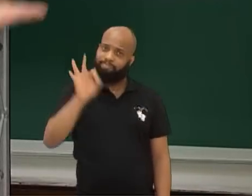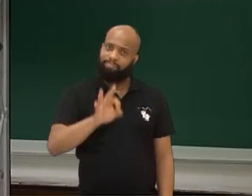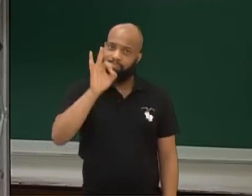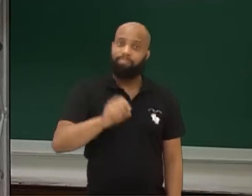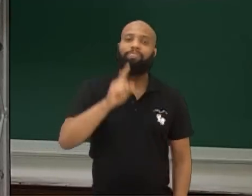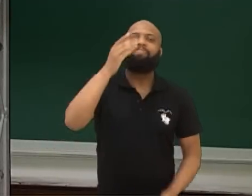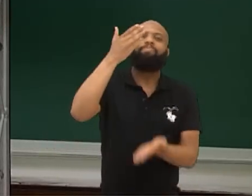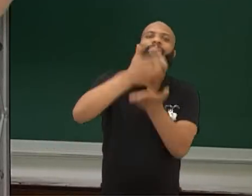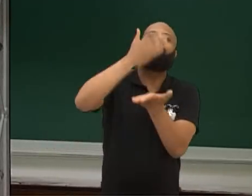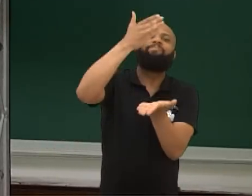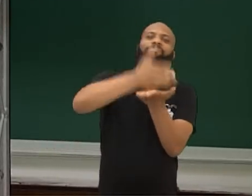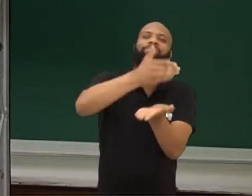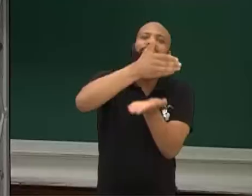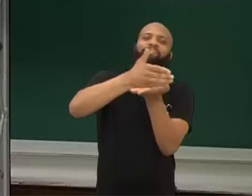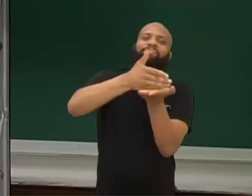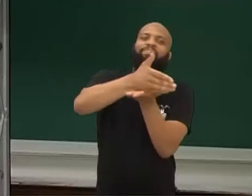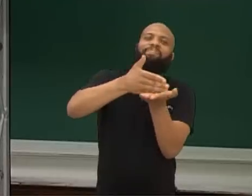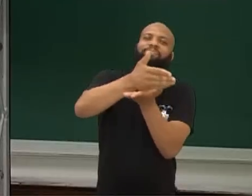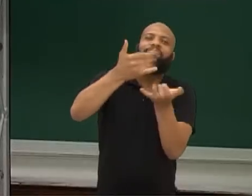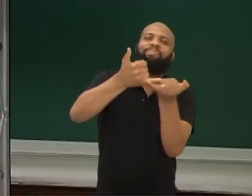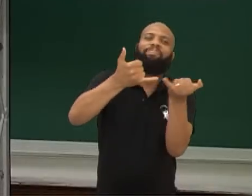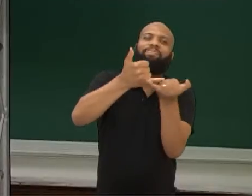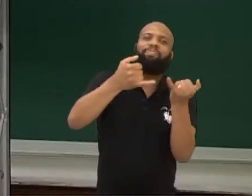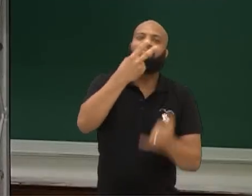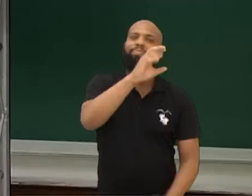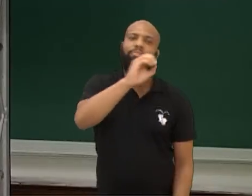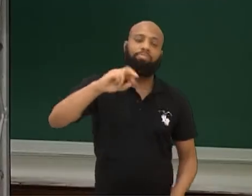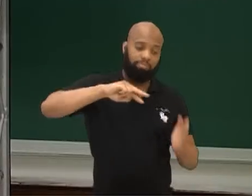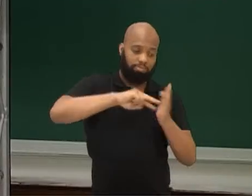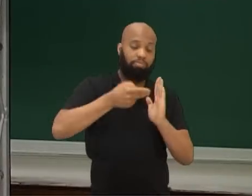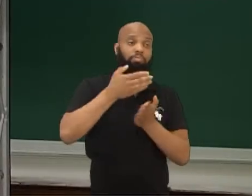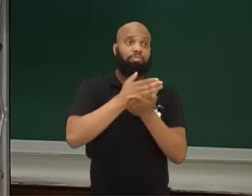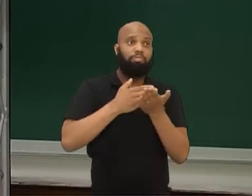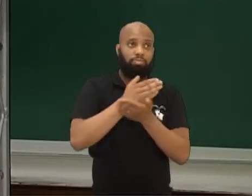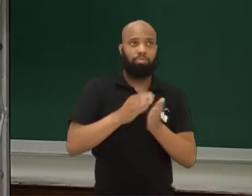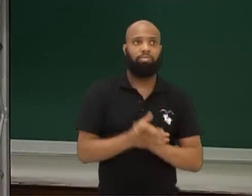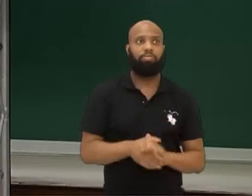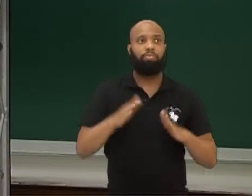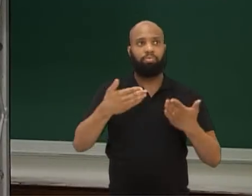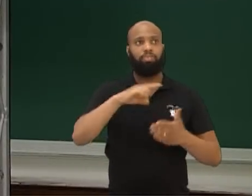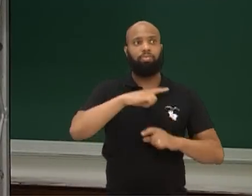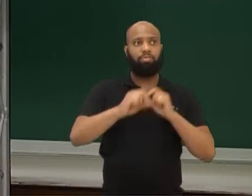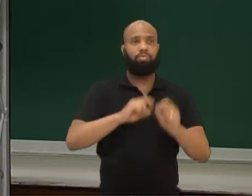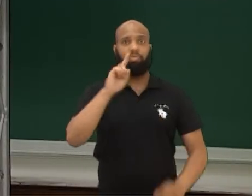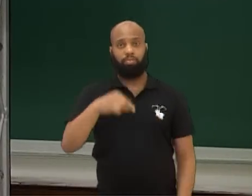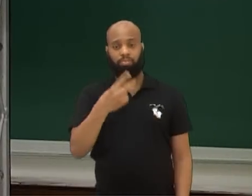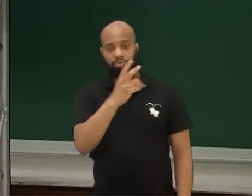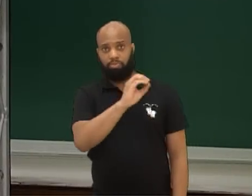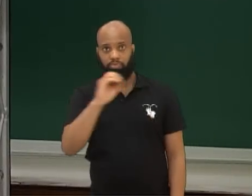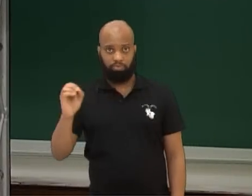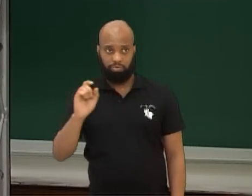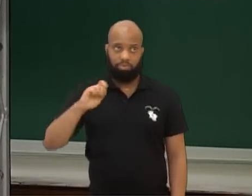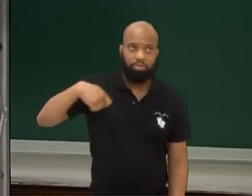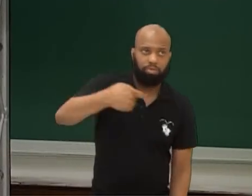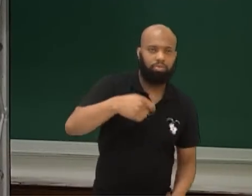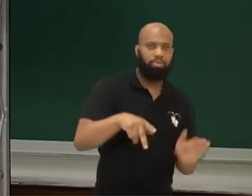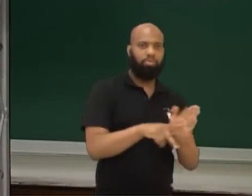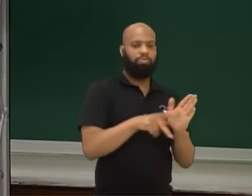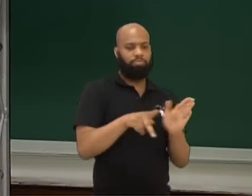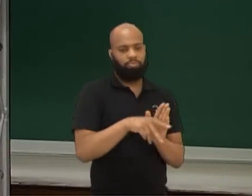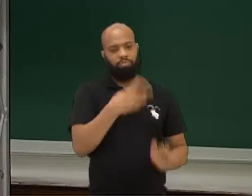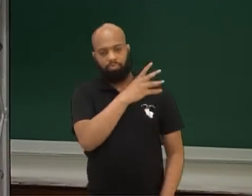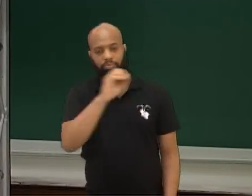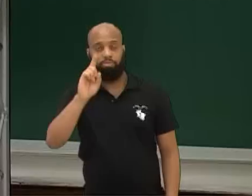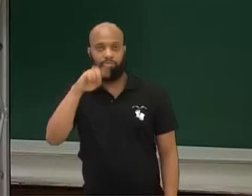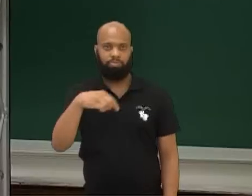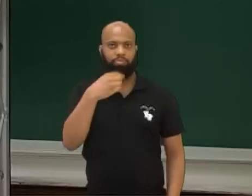é metade. Isso. Ó, 200 em relação a 400, se eu dividir, simplificar por 100 para